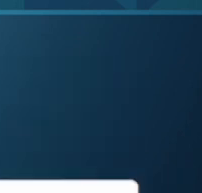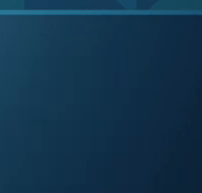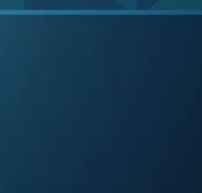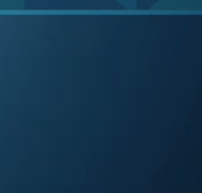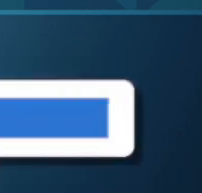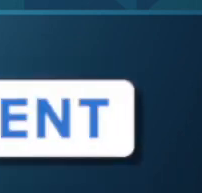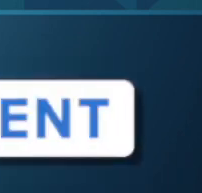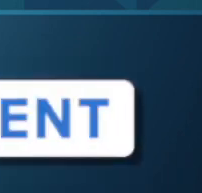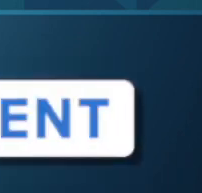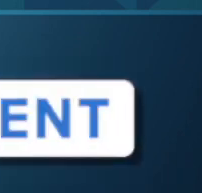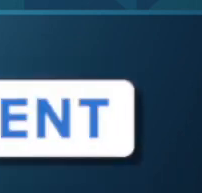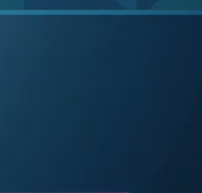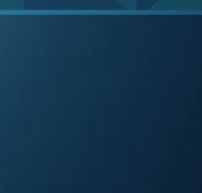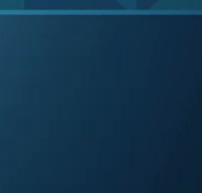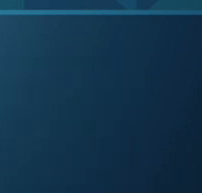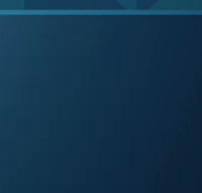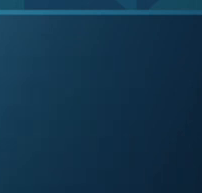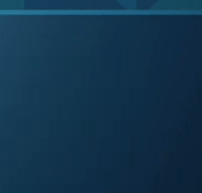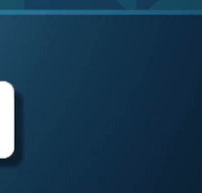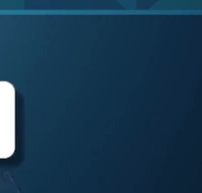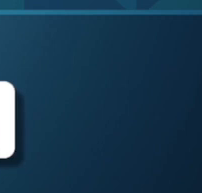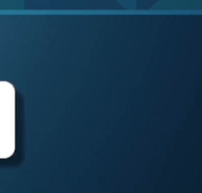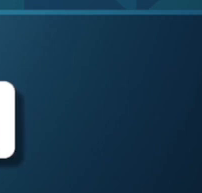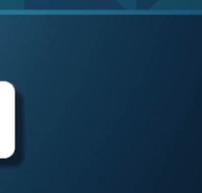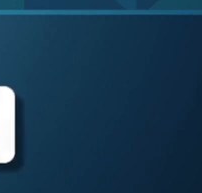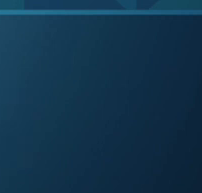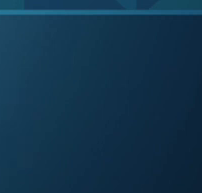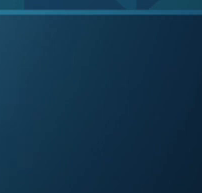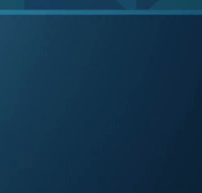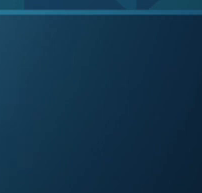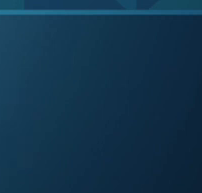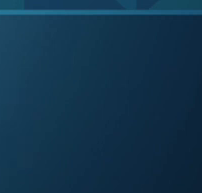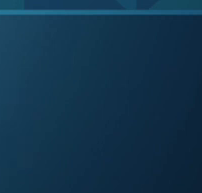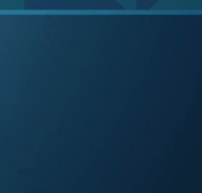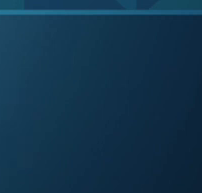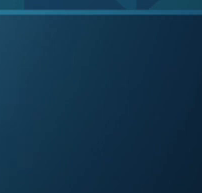notificação. Fo comentário no fahetutan va media social siraseluk.